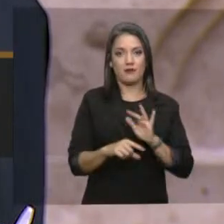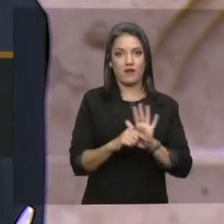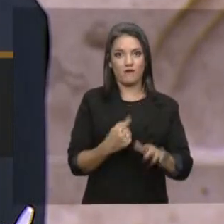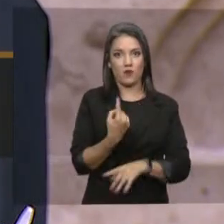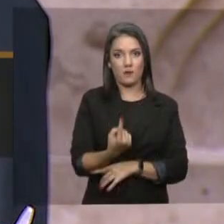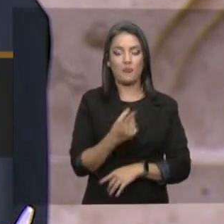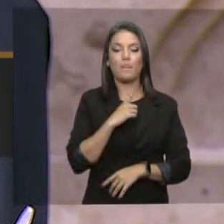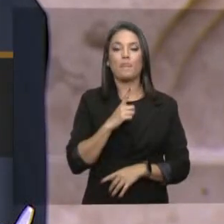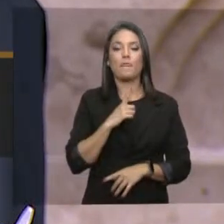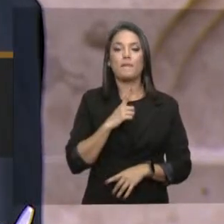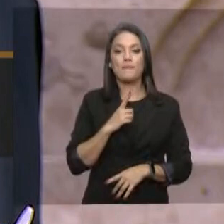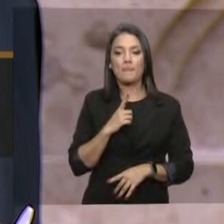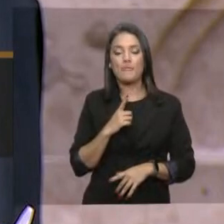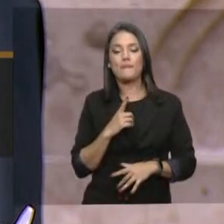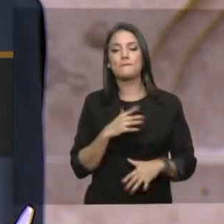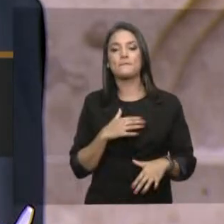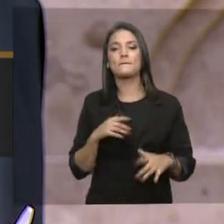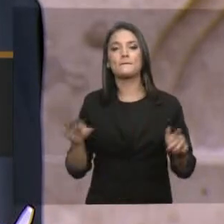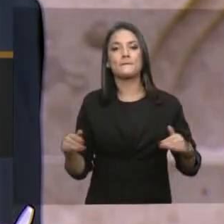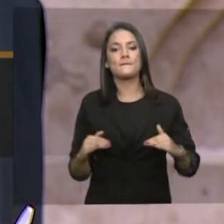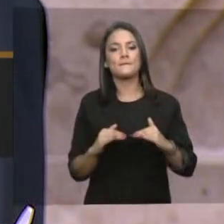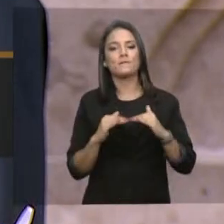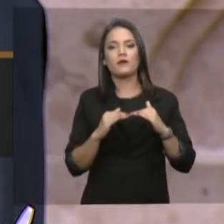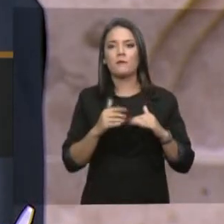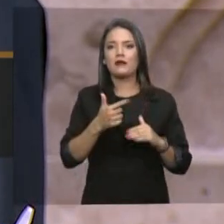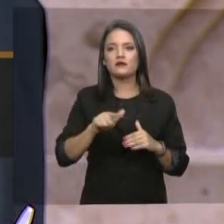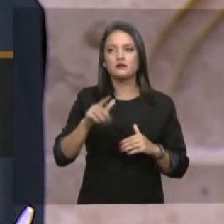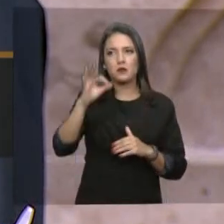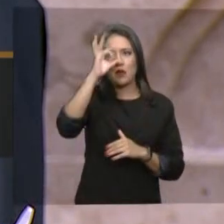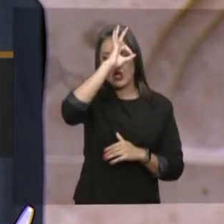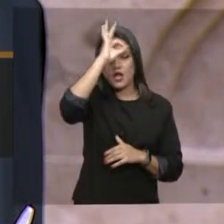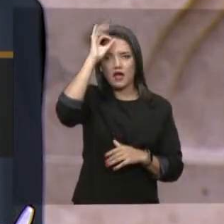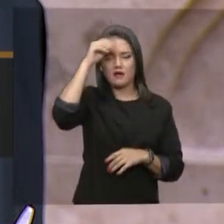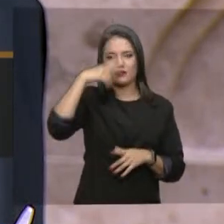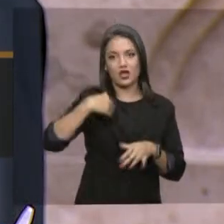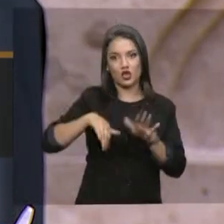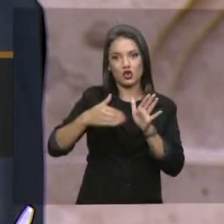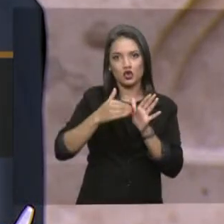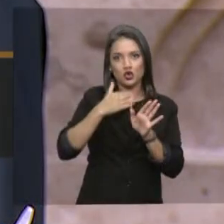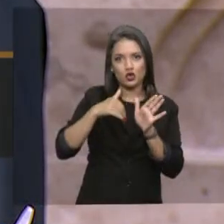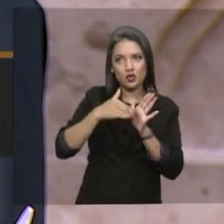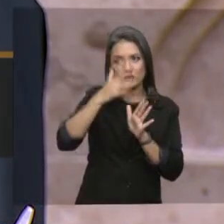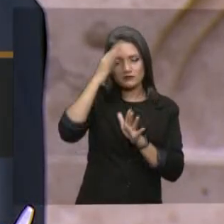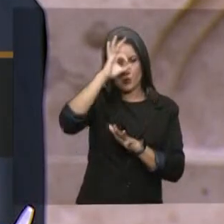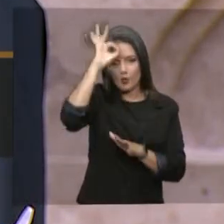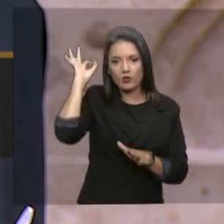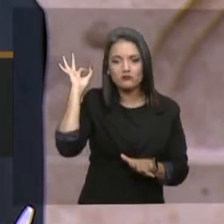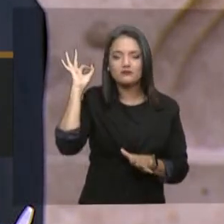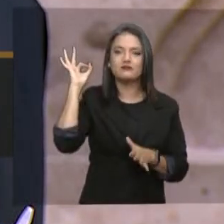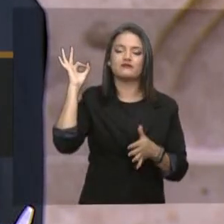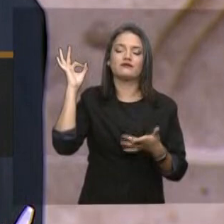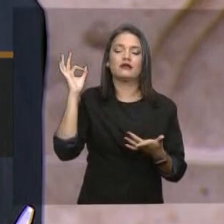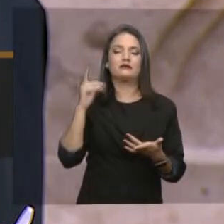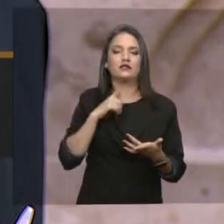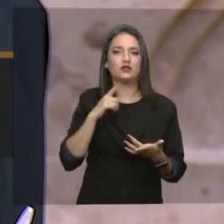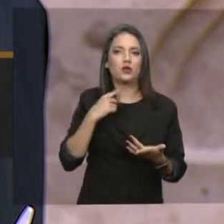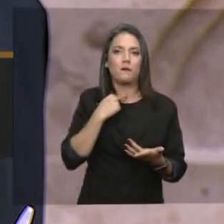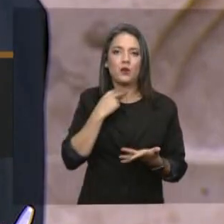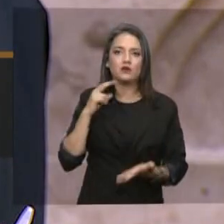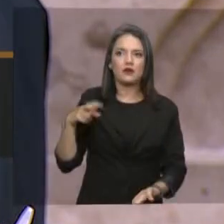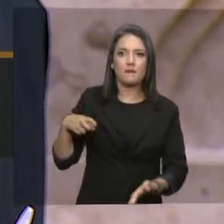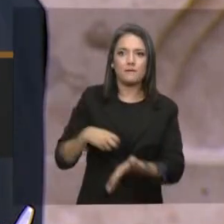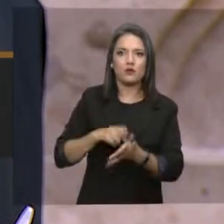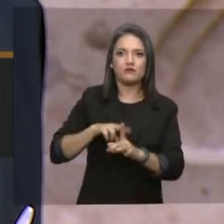constitucional da não culpabilidade para um desfecho favorável à pessoa contra quem se tenha desencadeado a persecução criminal